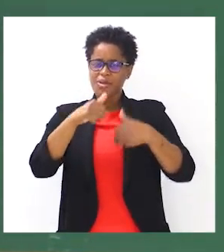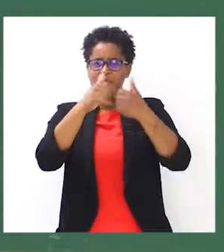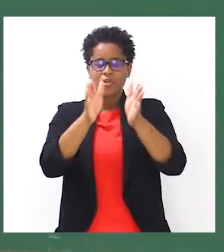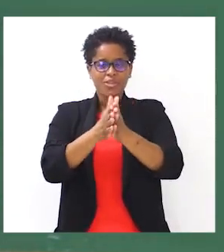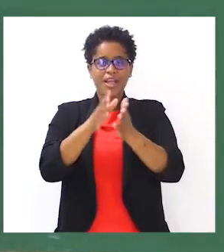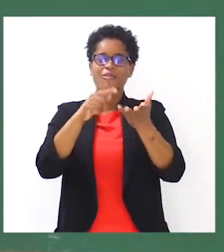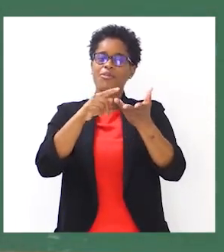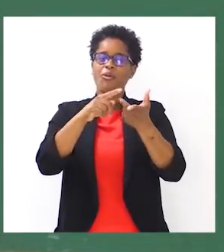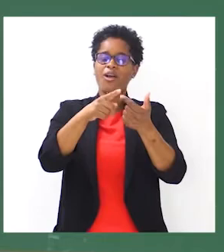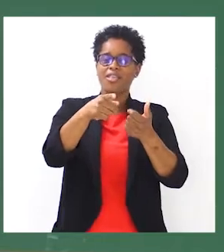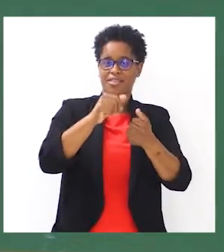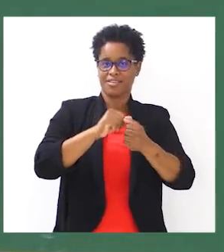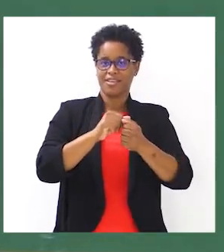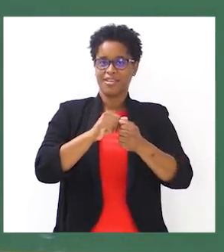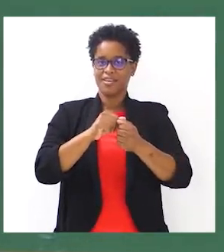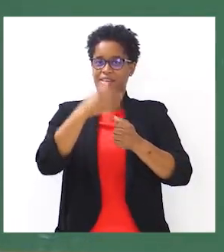total, vamos contar, não é?